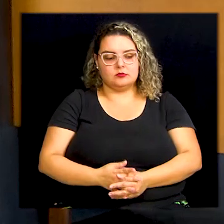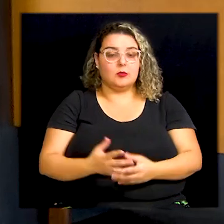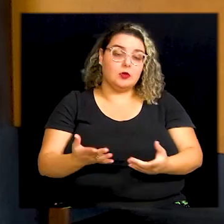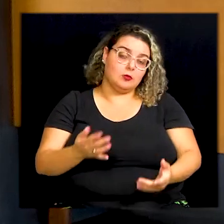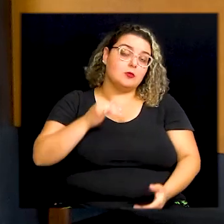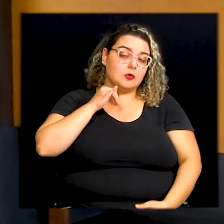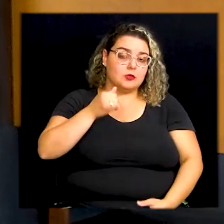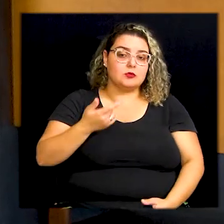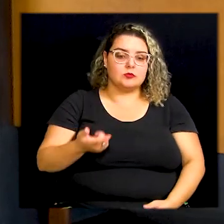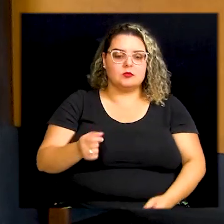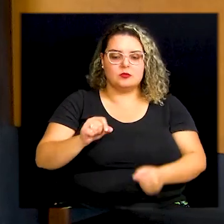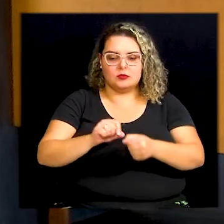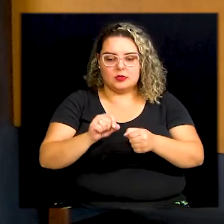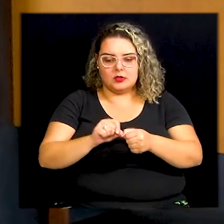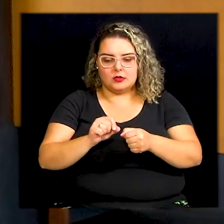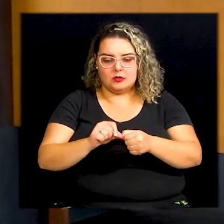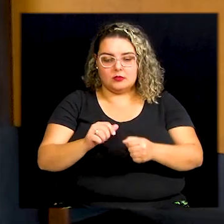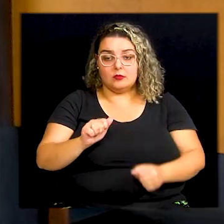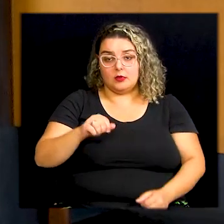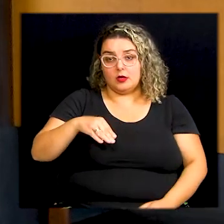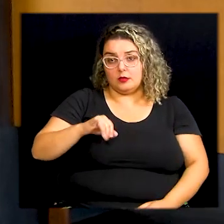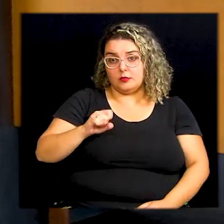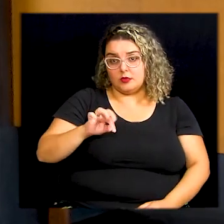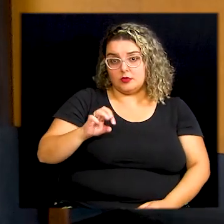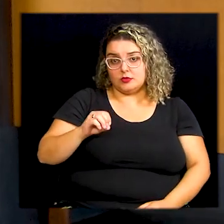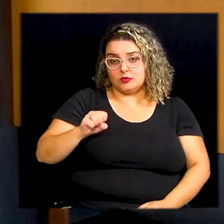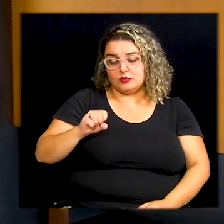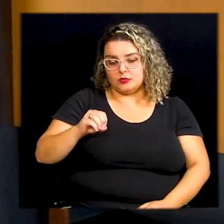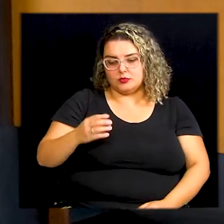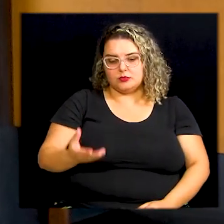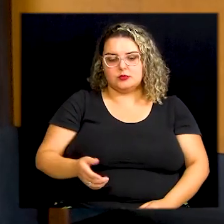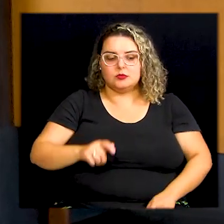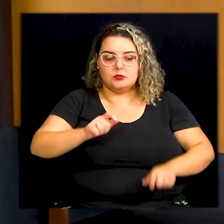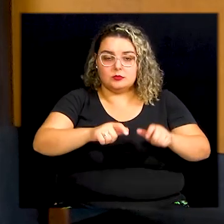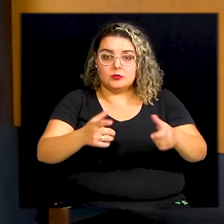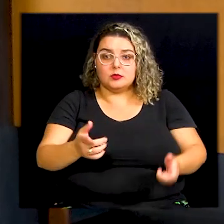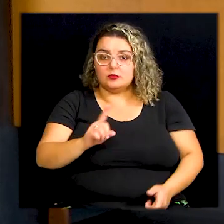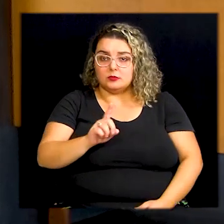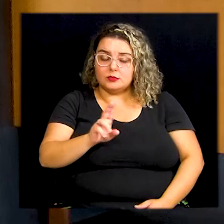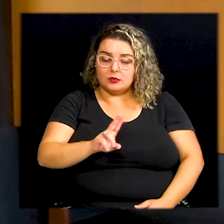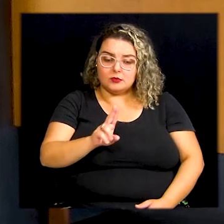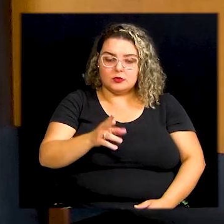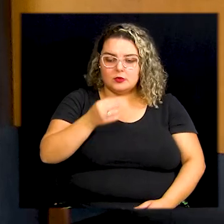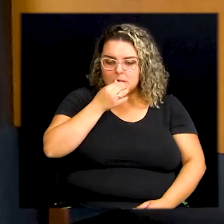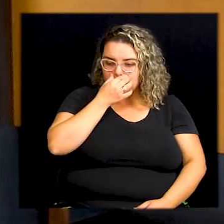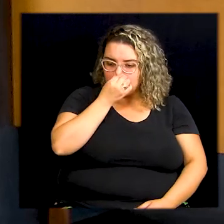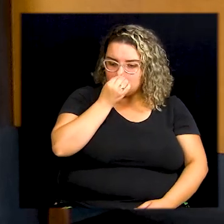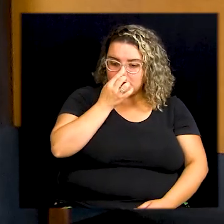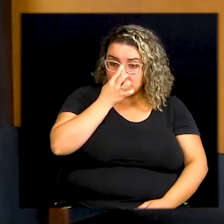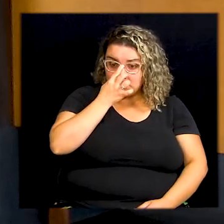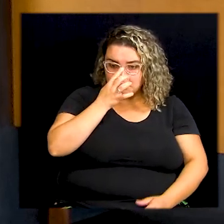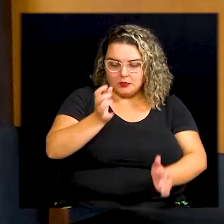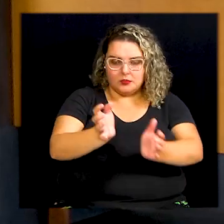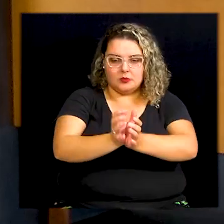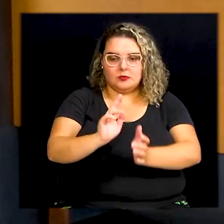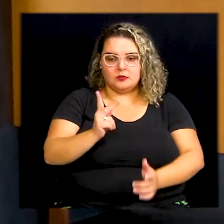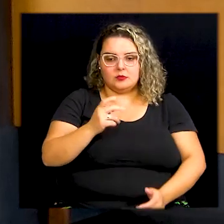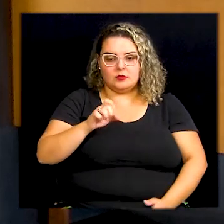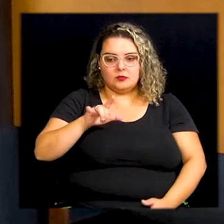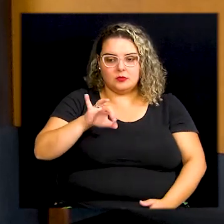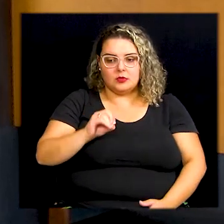como eu disse, né, a gente foi fazer um amistoso, né, contra o pessoal lá que não estava sendo utilizado no grupo do